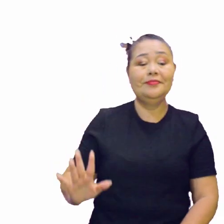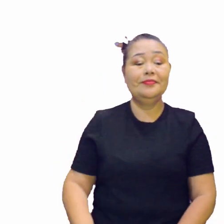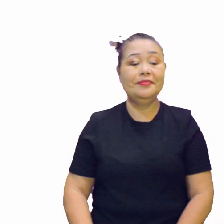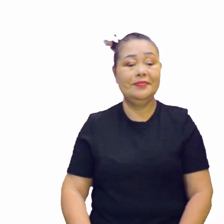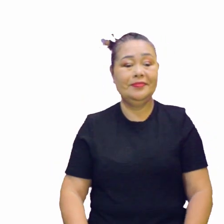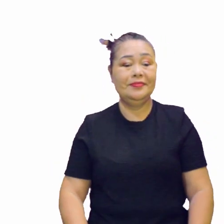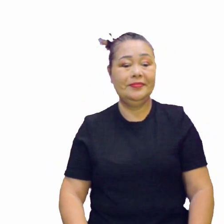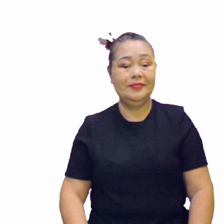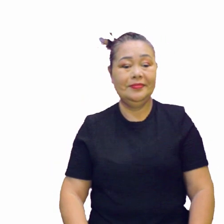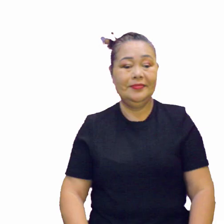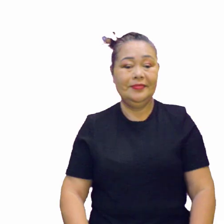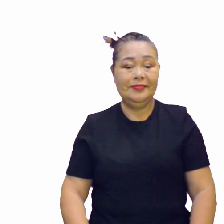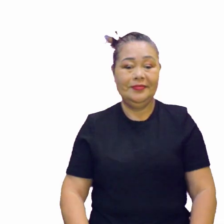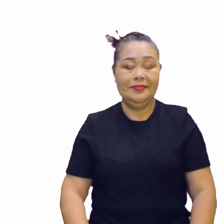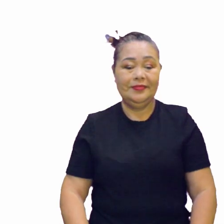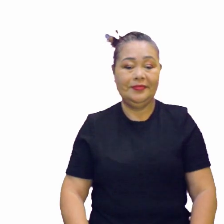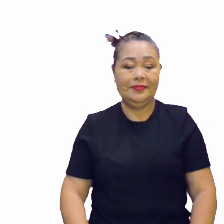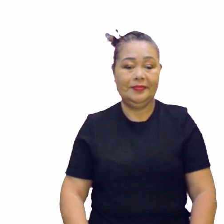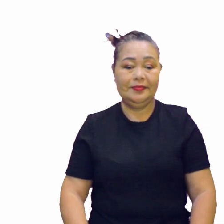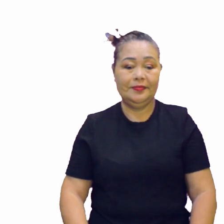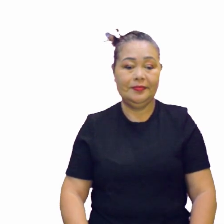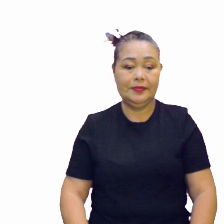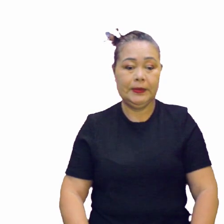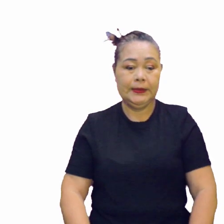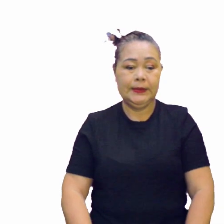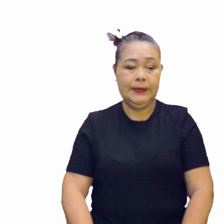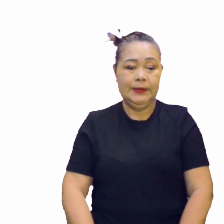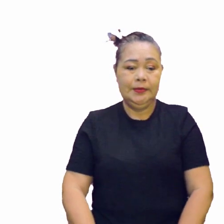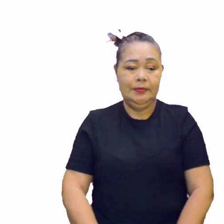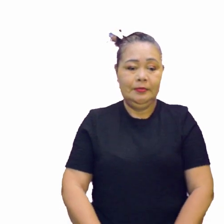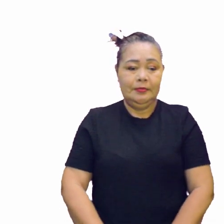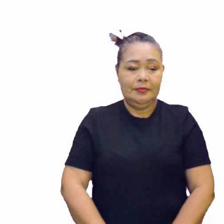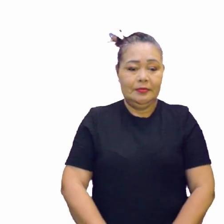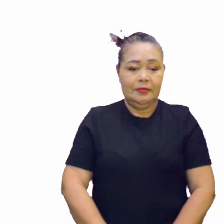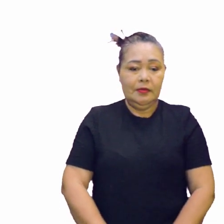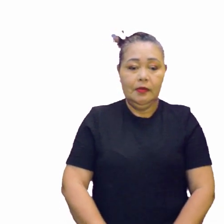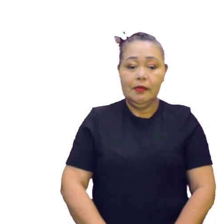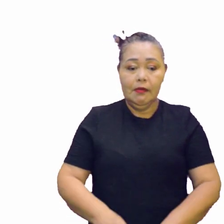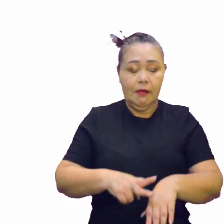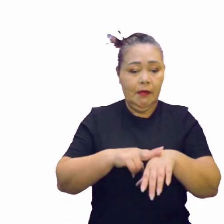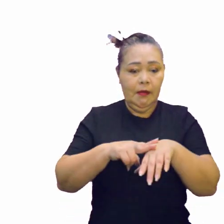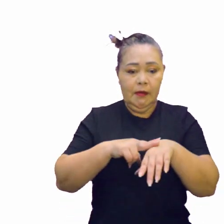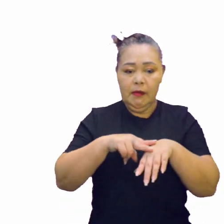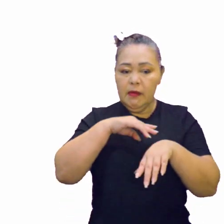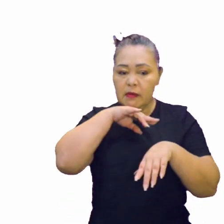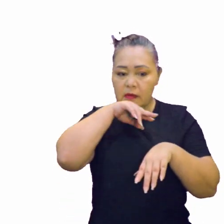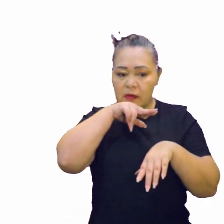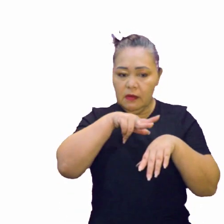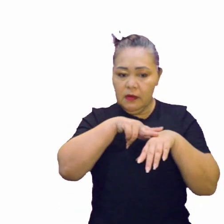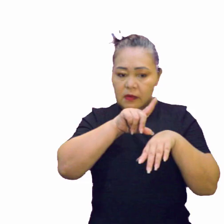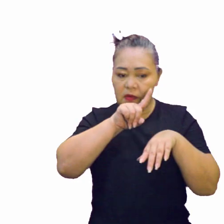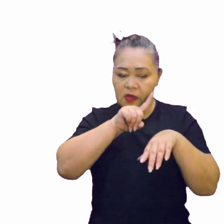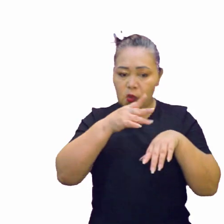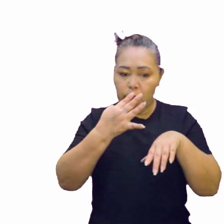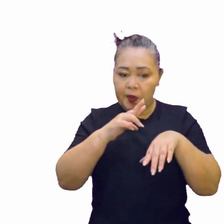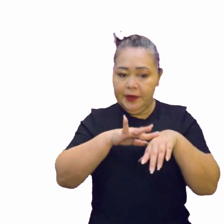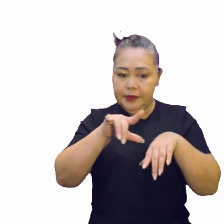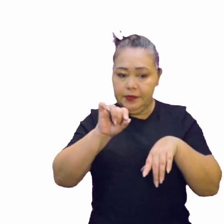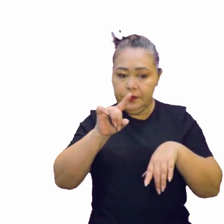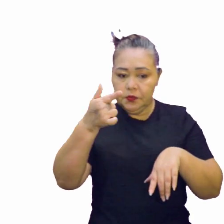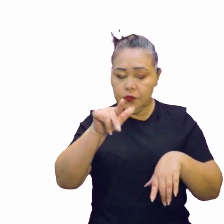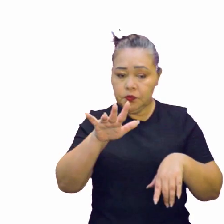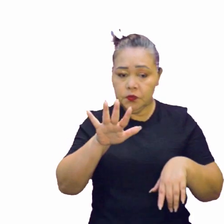Ó, vamos ver aqui. Ah, não, o verde não pega direito, né? No verde não é bom para isso. Deixa eu pegar esse